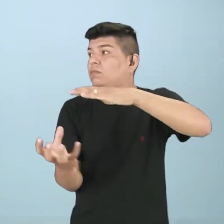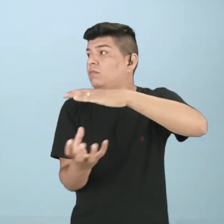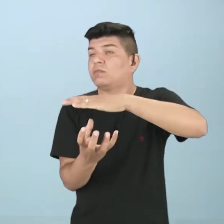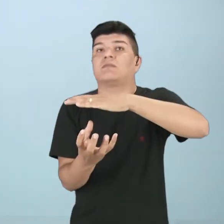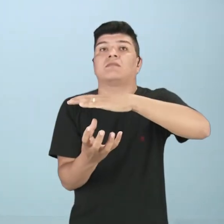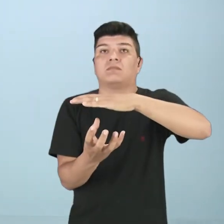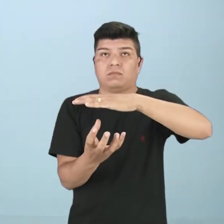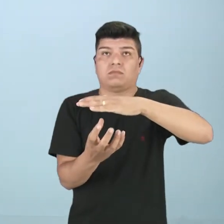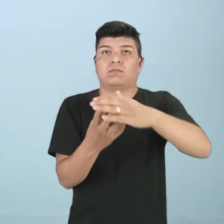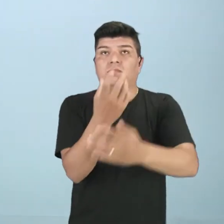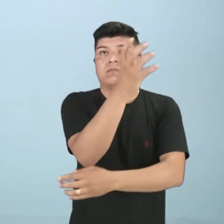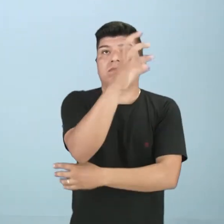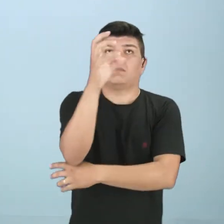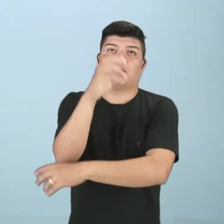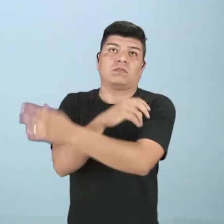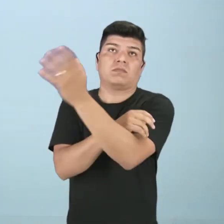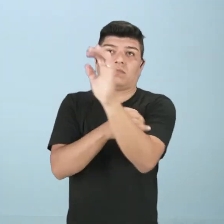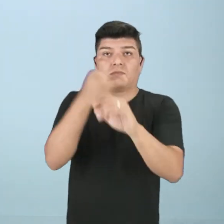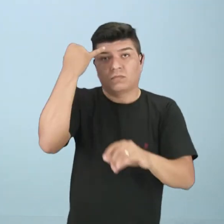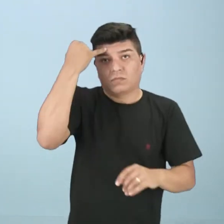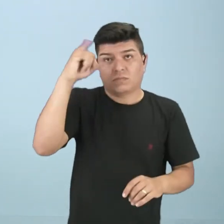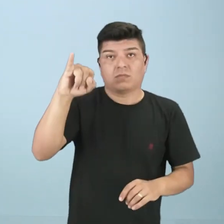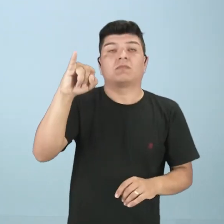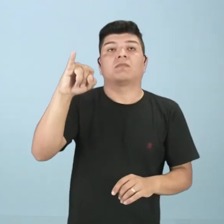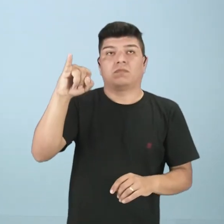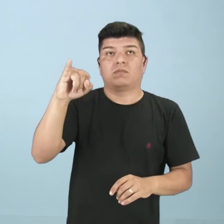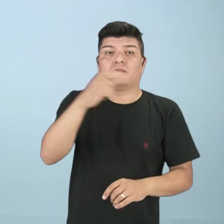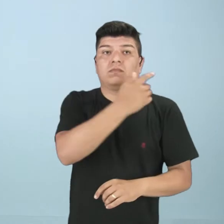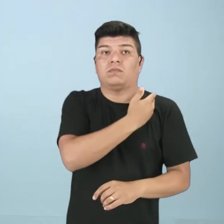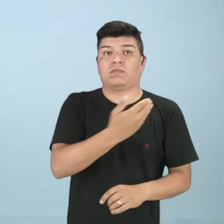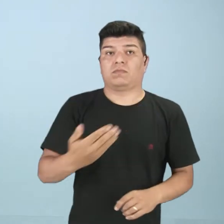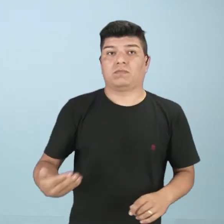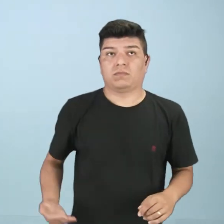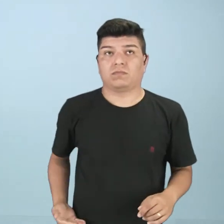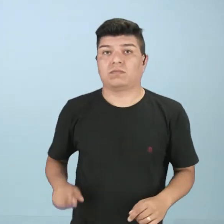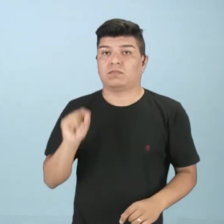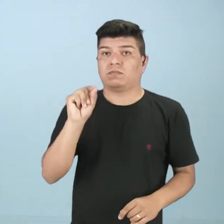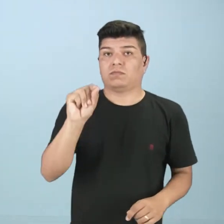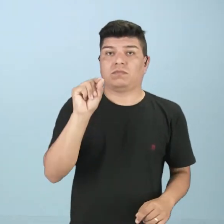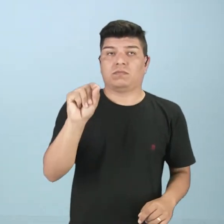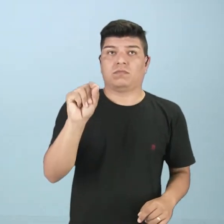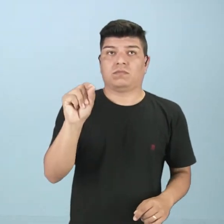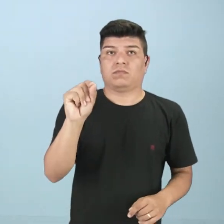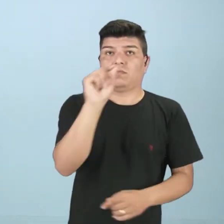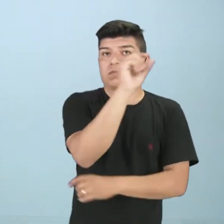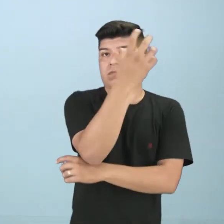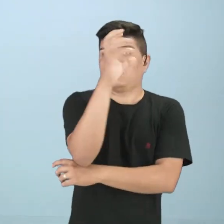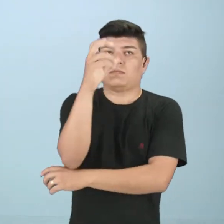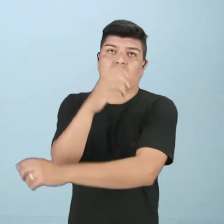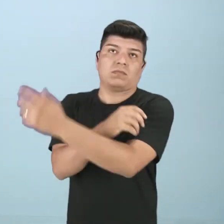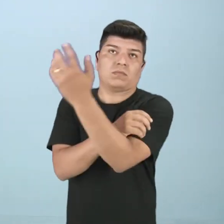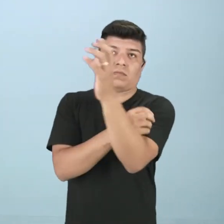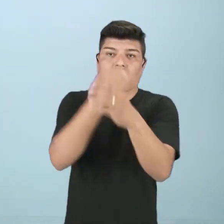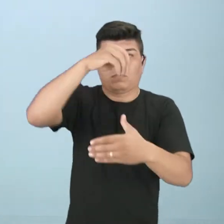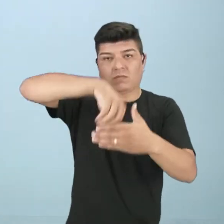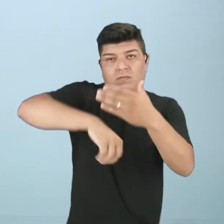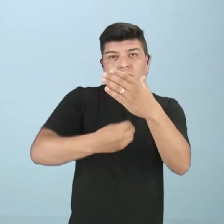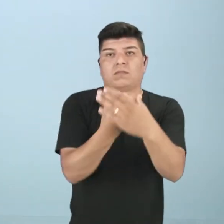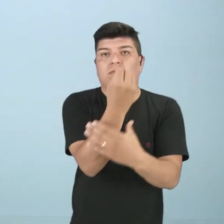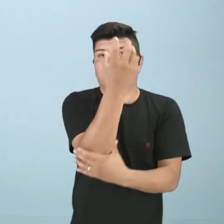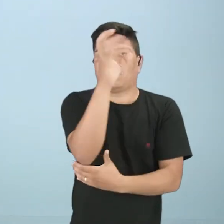essa é a ideia, tá, do governo. É o quê? A ideia do reflorestamento, como vocês viram